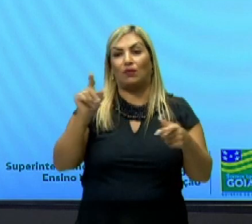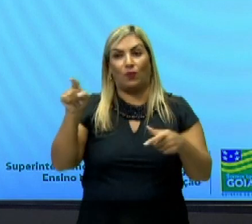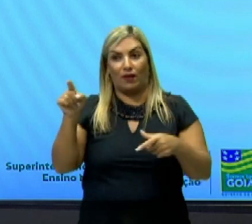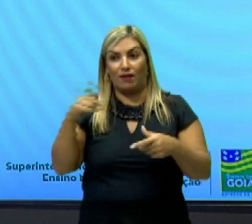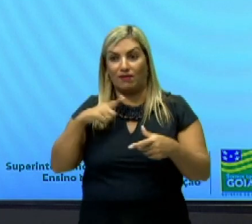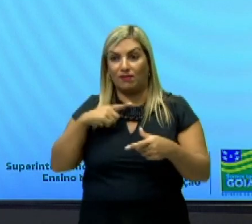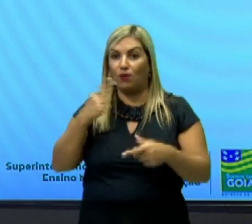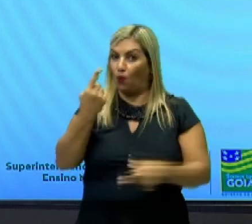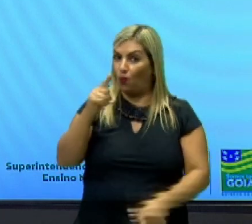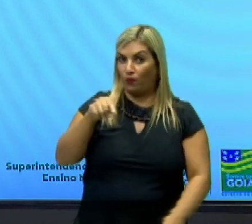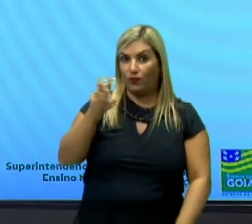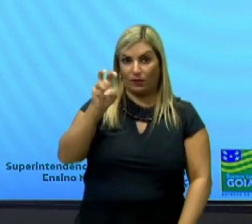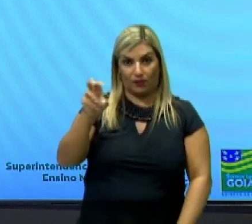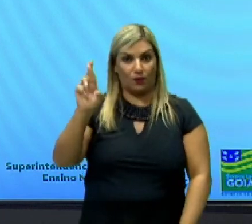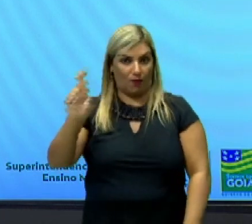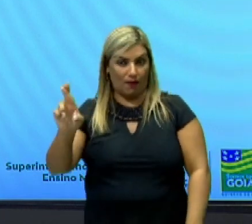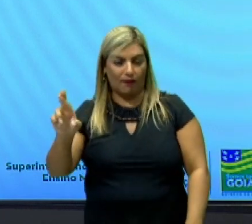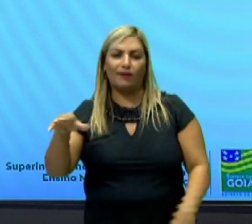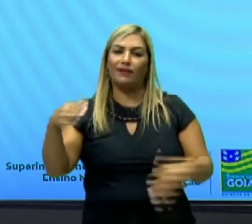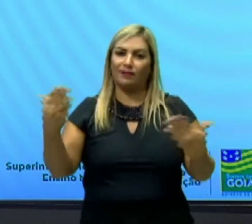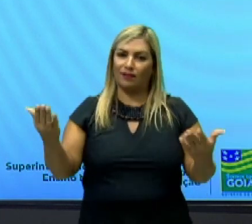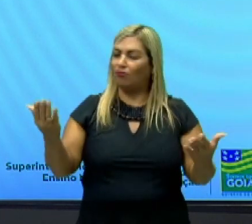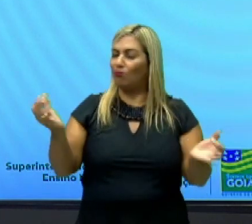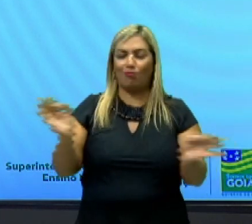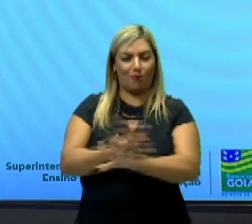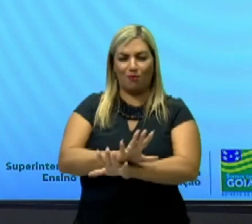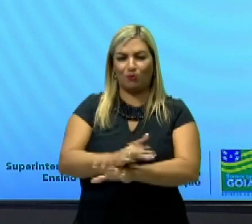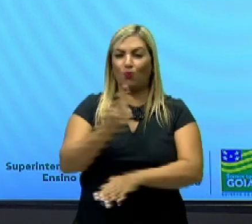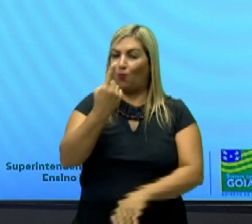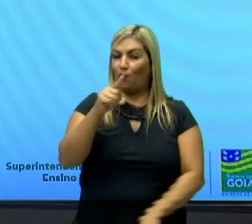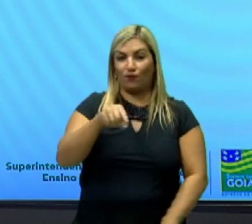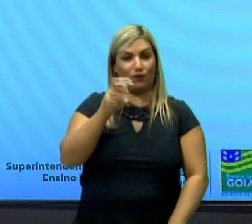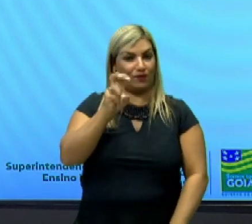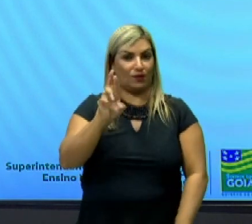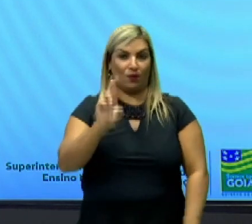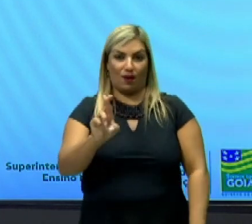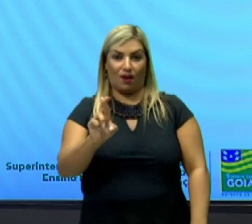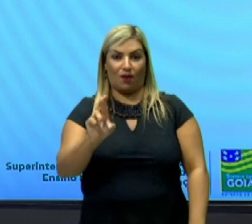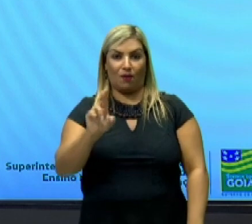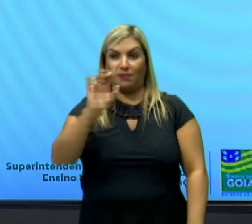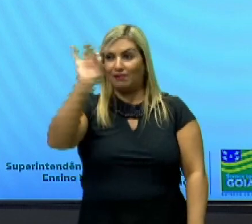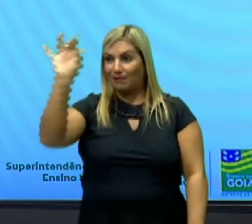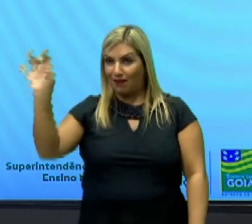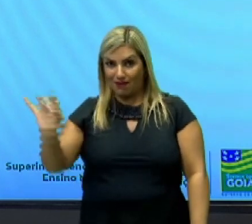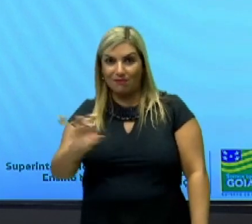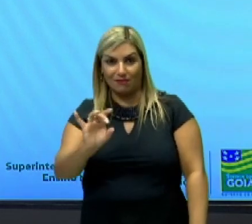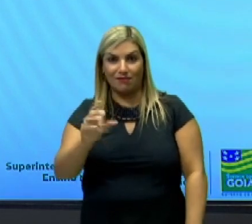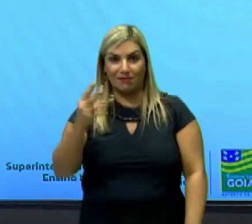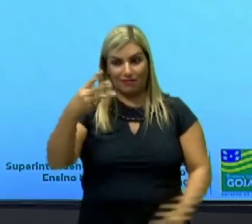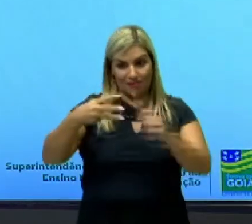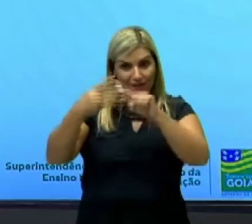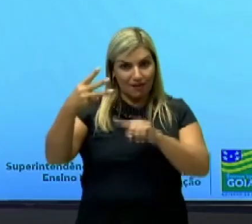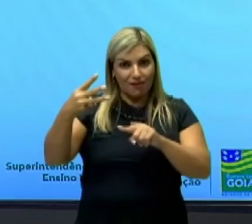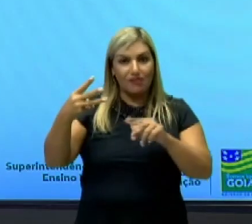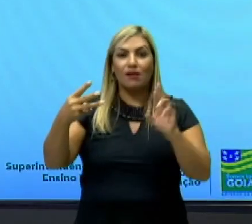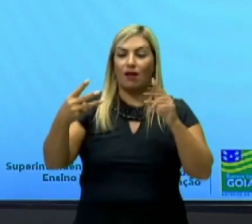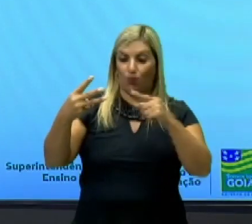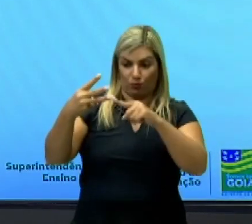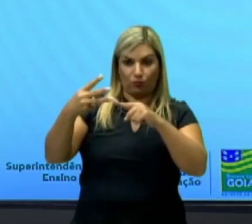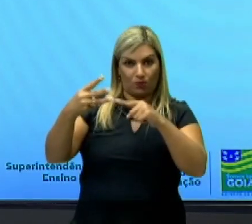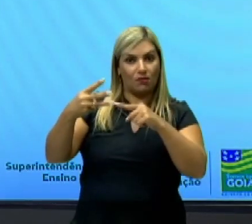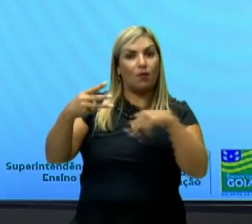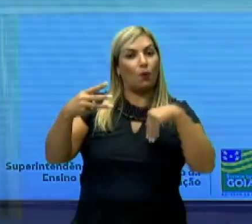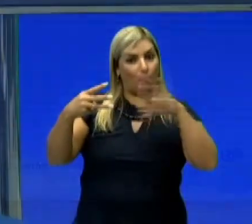daqui, olha, 1,5 R? Então fechou. 1,5 R para esses 3 caras seria o nosso terceiro